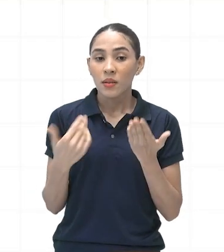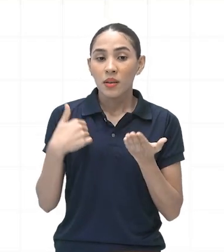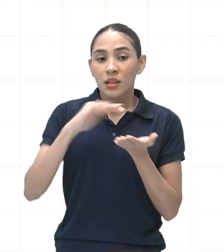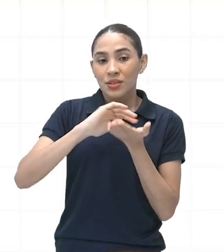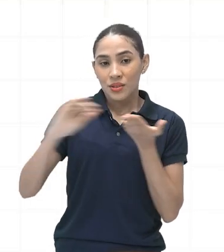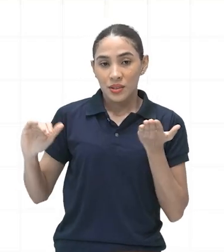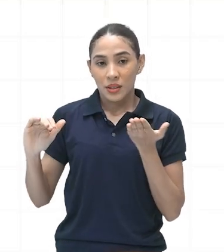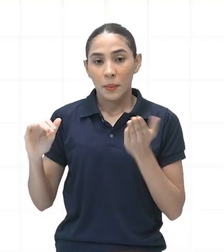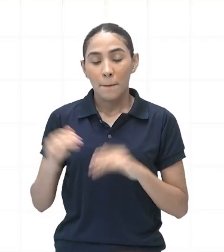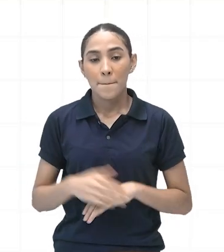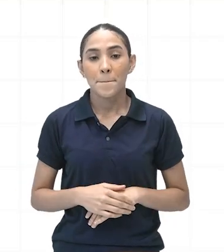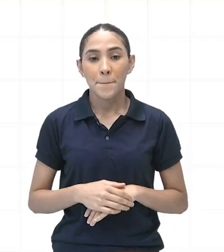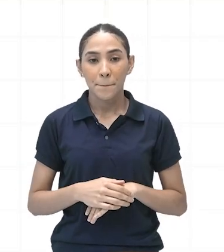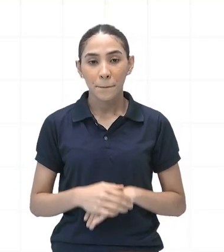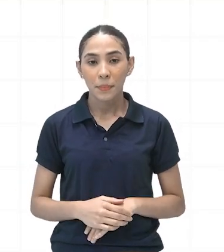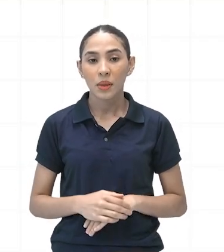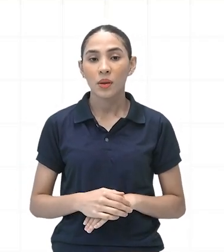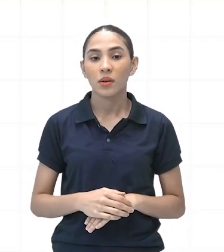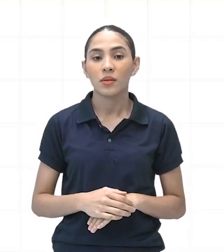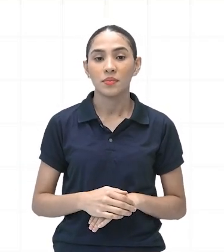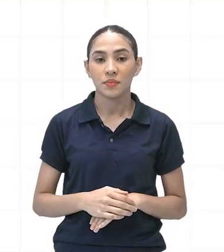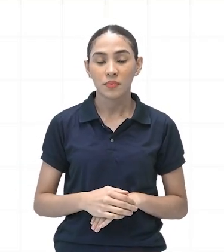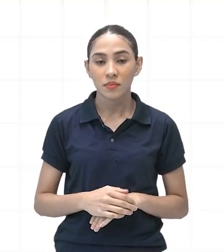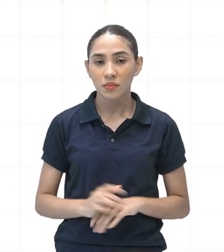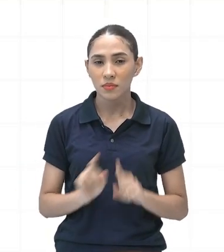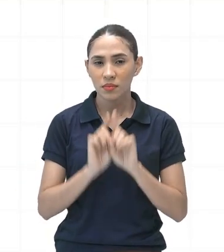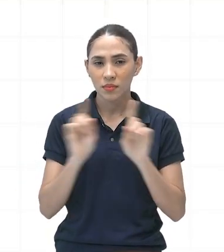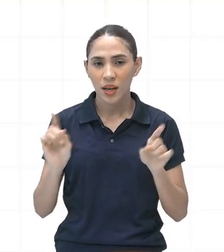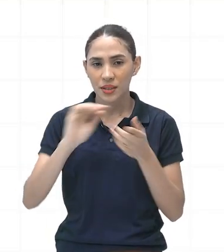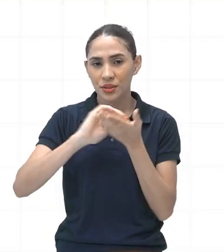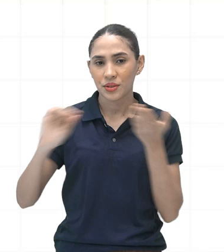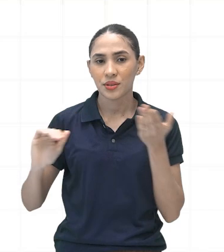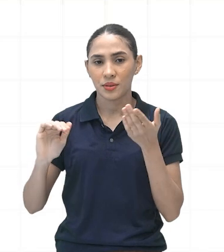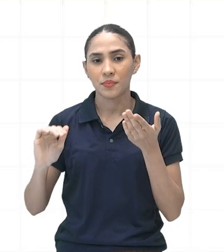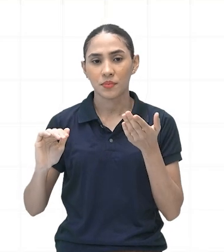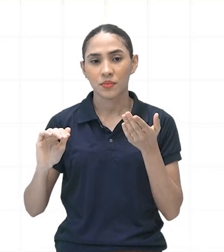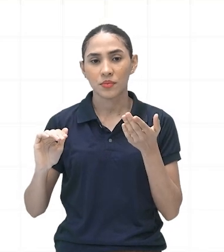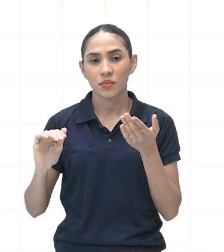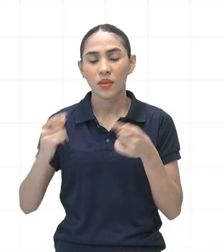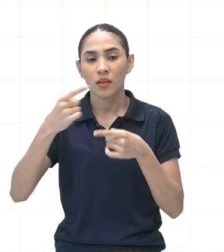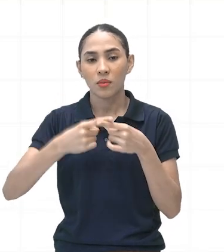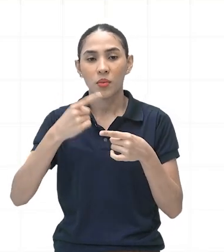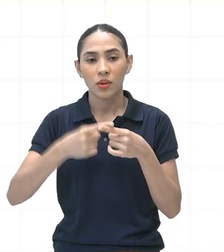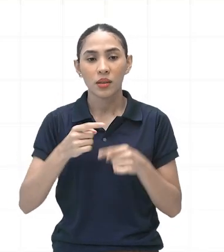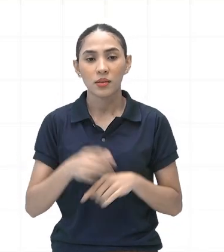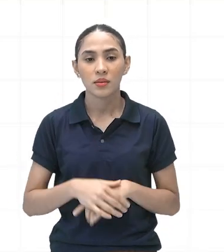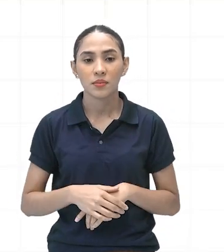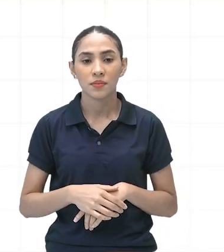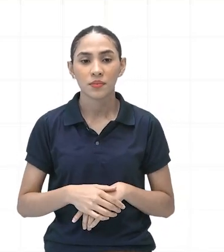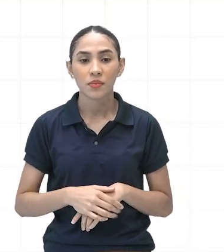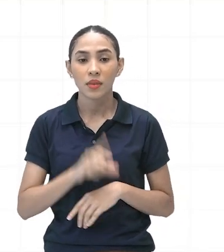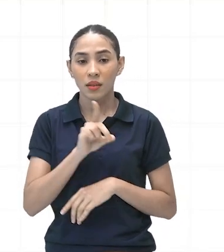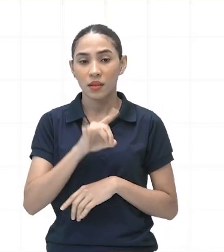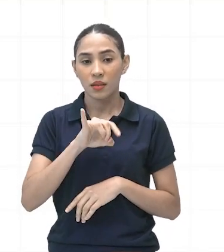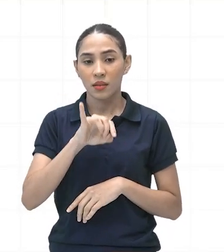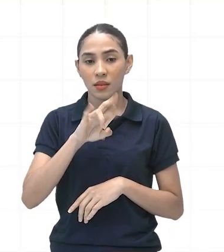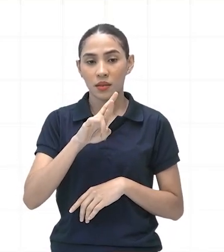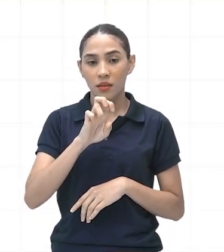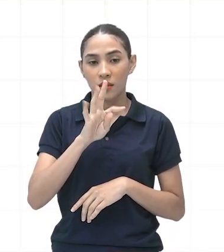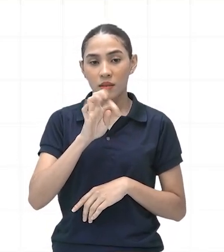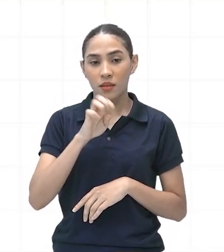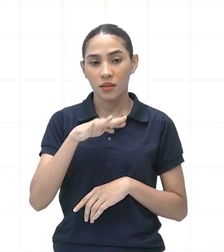retiro daqui, ó, exatamente como está. Mas eu retiro exatamente como está porque elas são